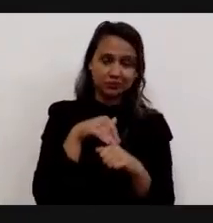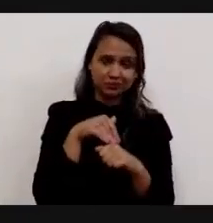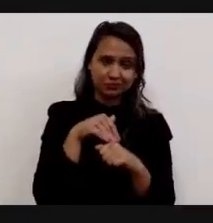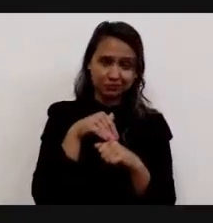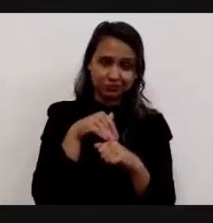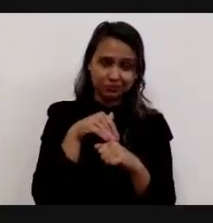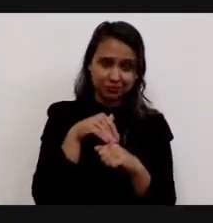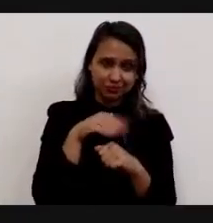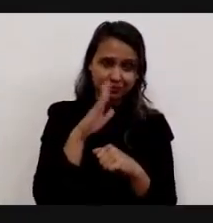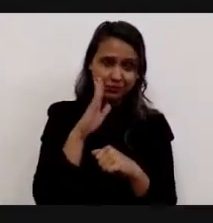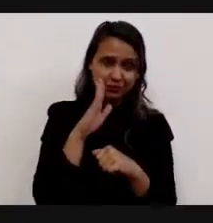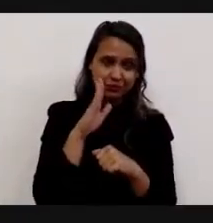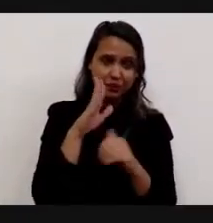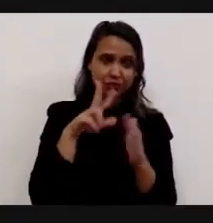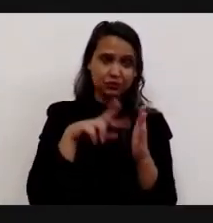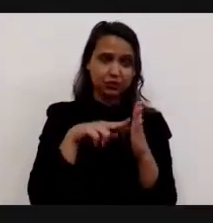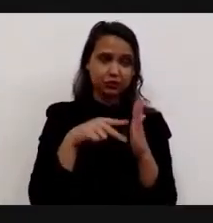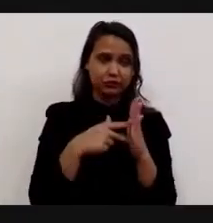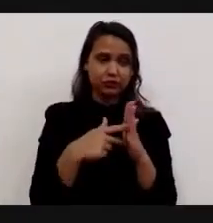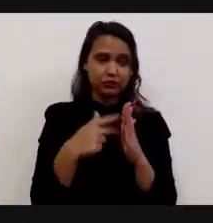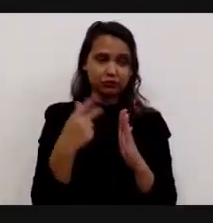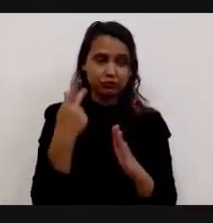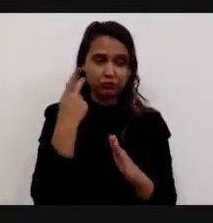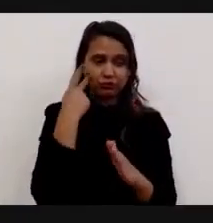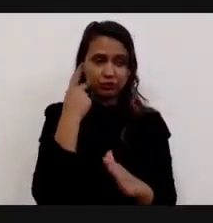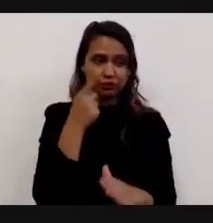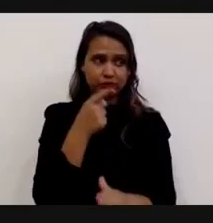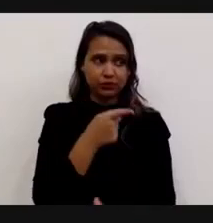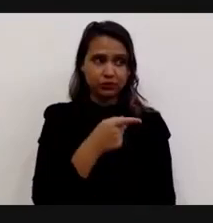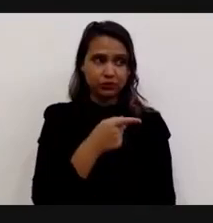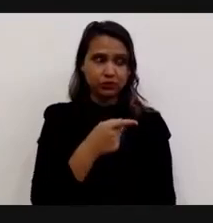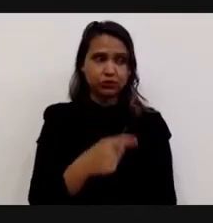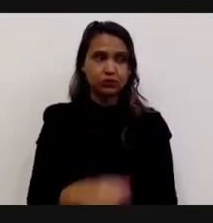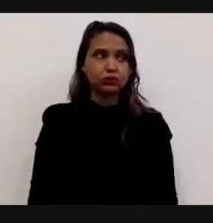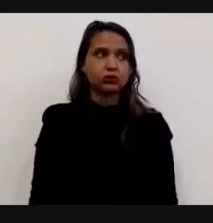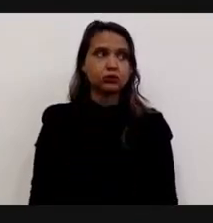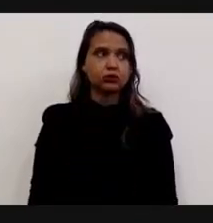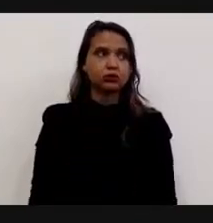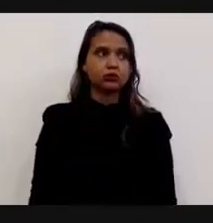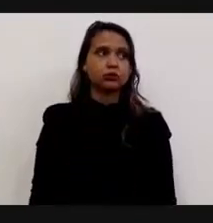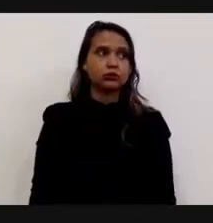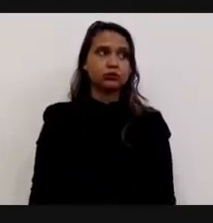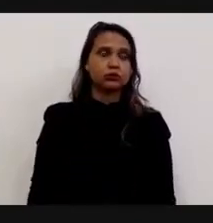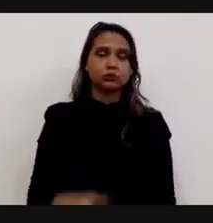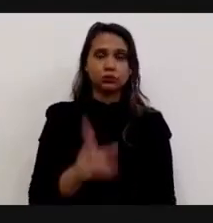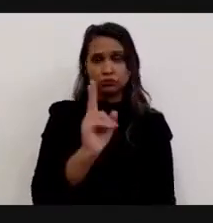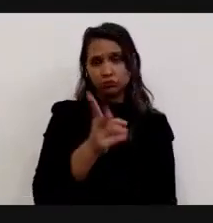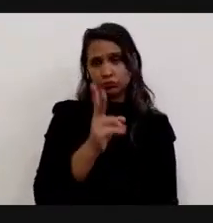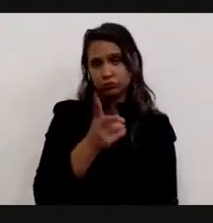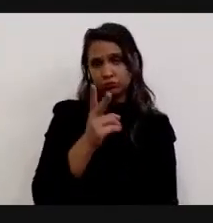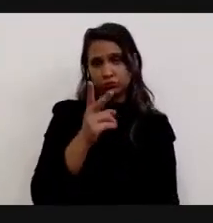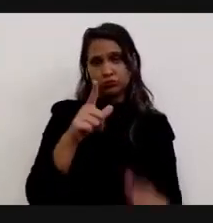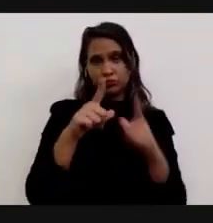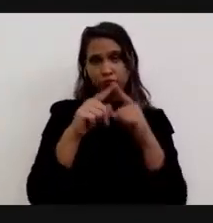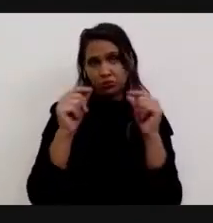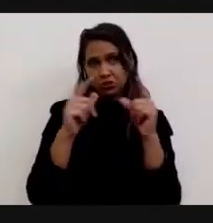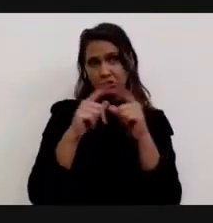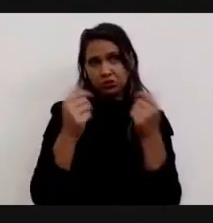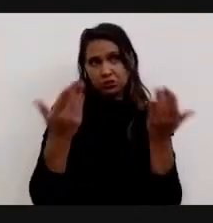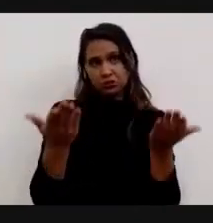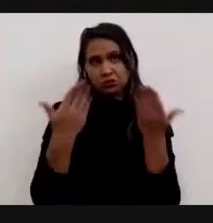mais significativo para você? Acho que com certeza é o que está aqui, né? Chegamos aqui em Brasília, olha que